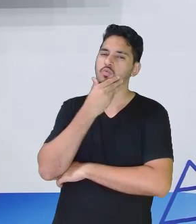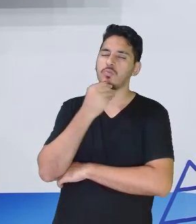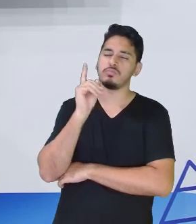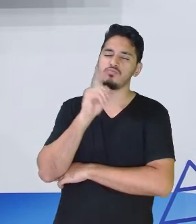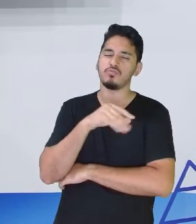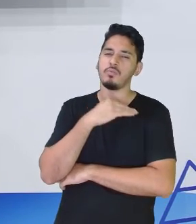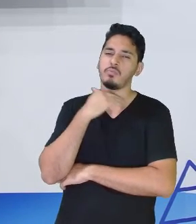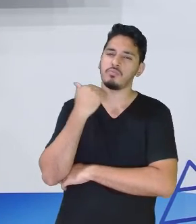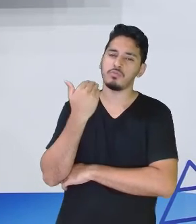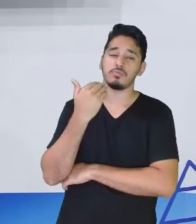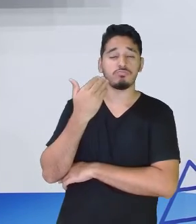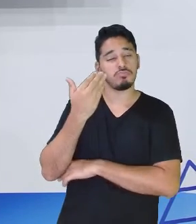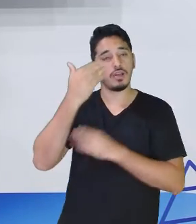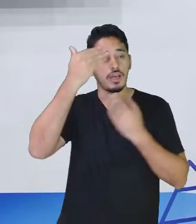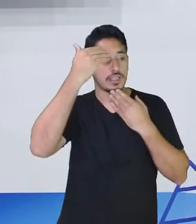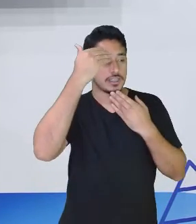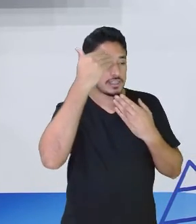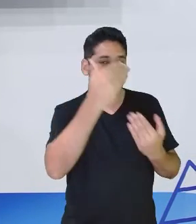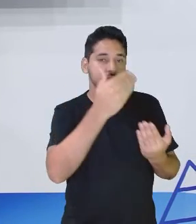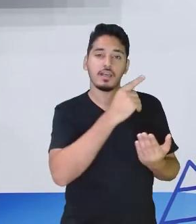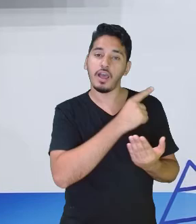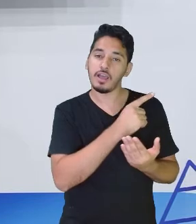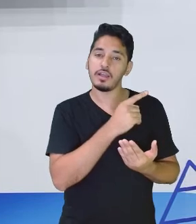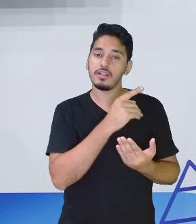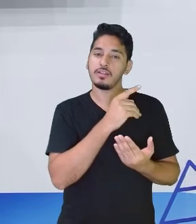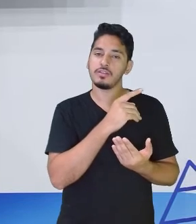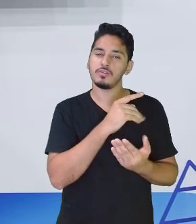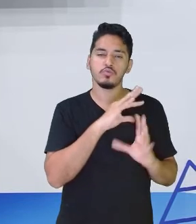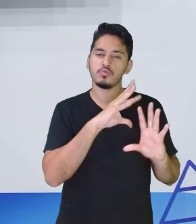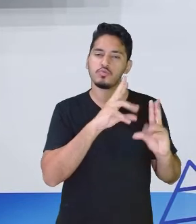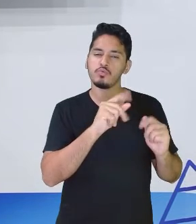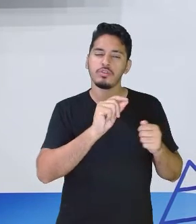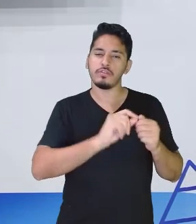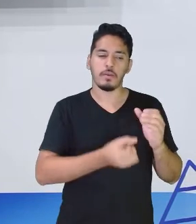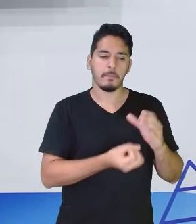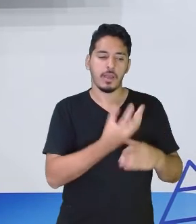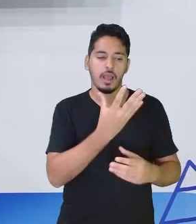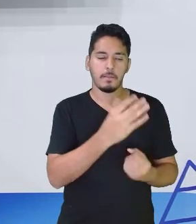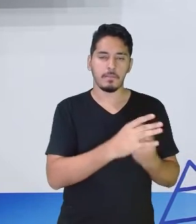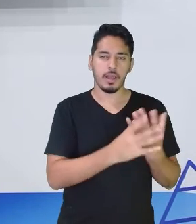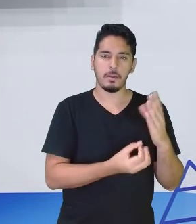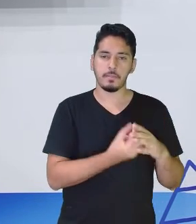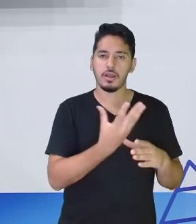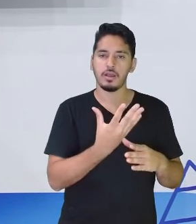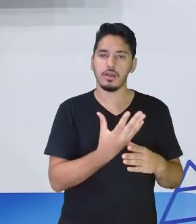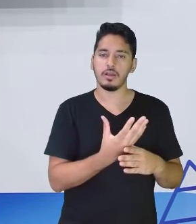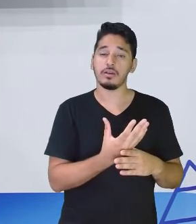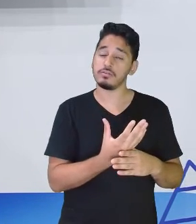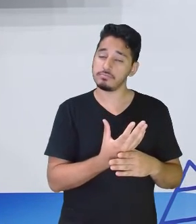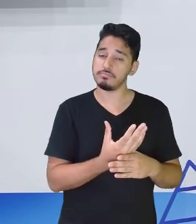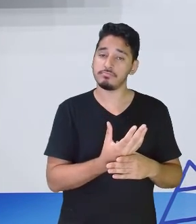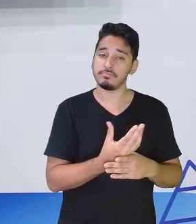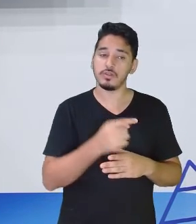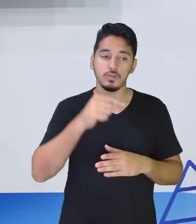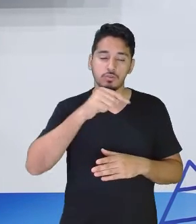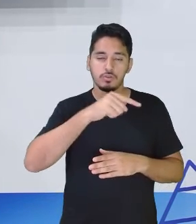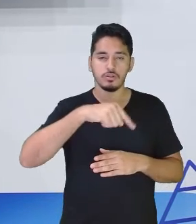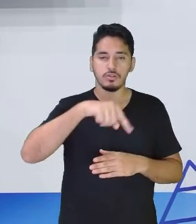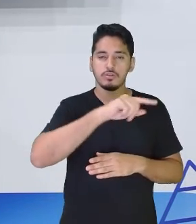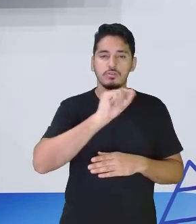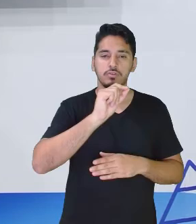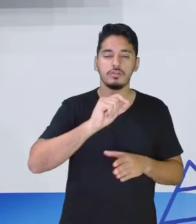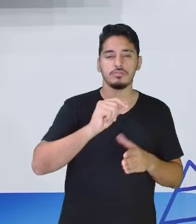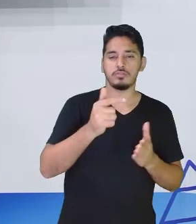que agradecer todo esse acervo, tudo isso que ele proporcionou, e através dos